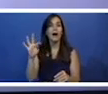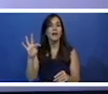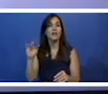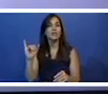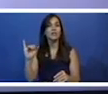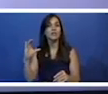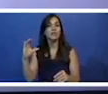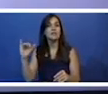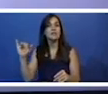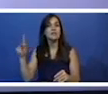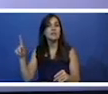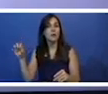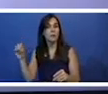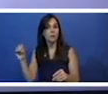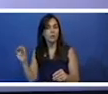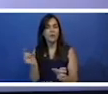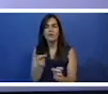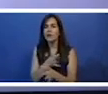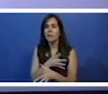Terminado,